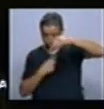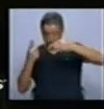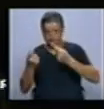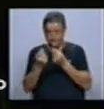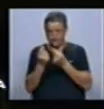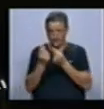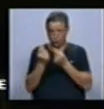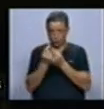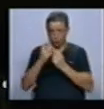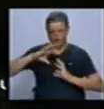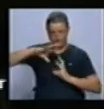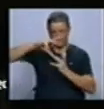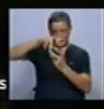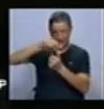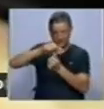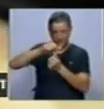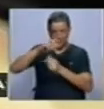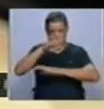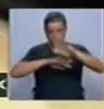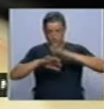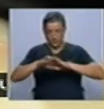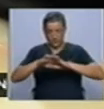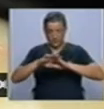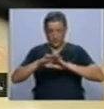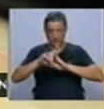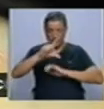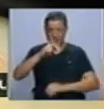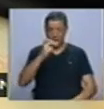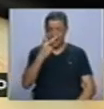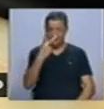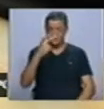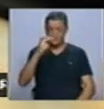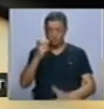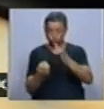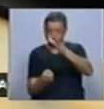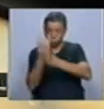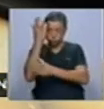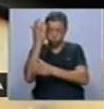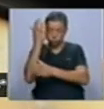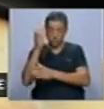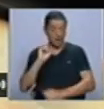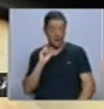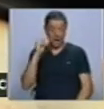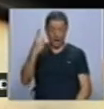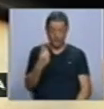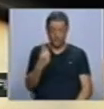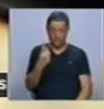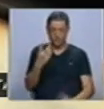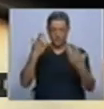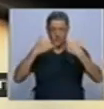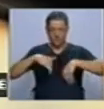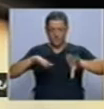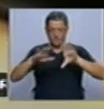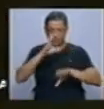aquela tensão é muito maior e, portanto, é isso que faz com que a lava chegue mais rapidamente à superfície. Olha, mas notavelmente não. É que os